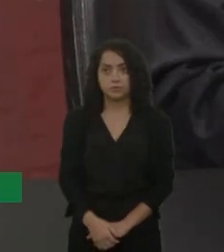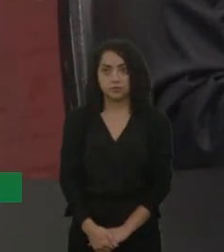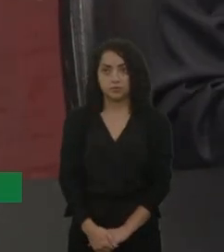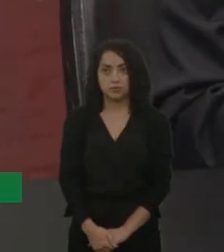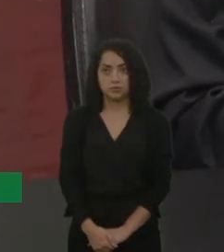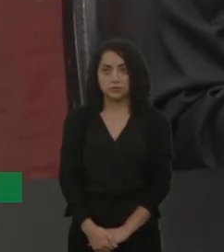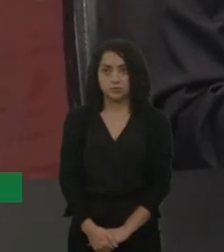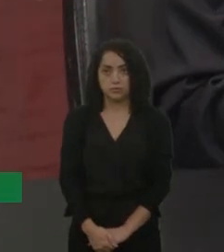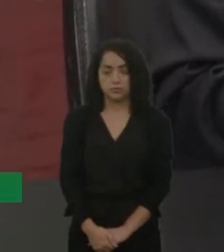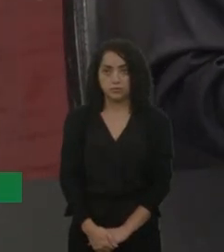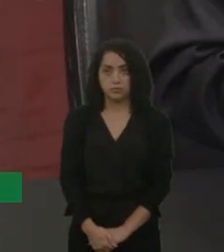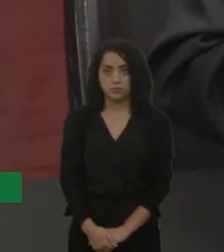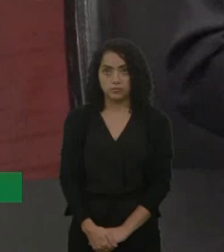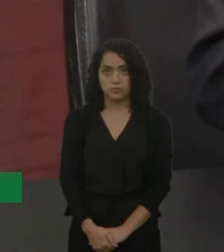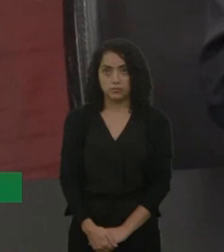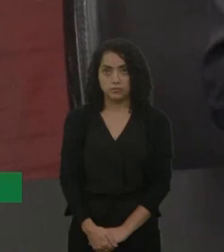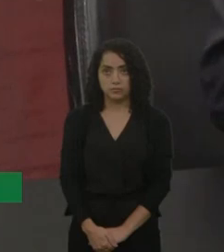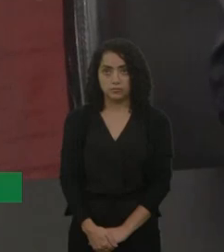país.